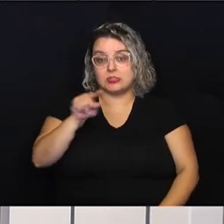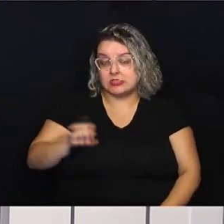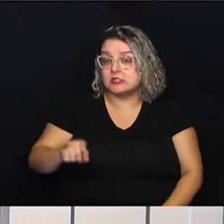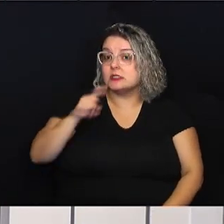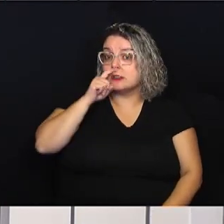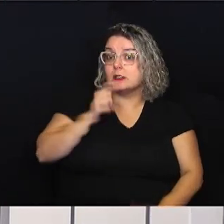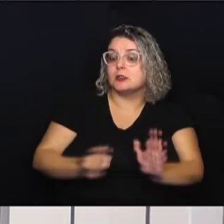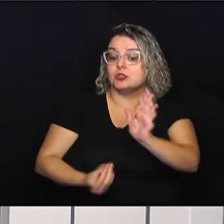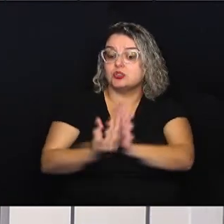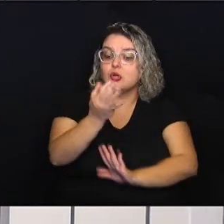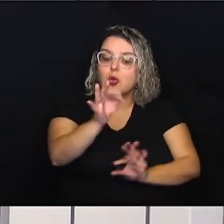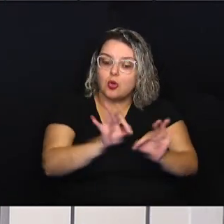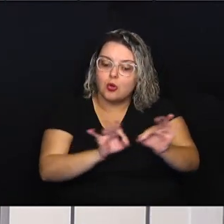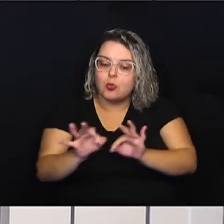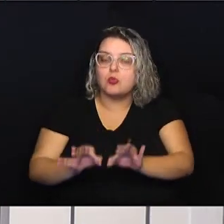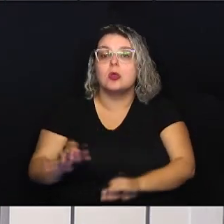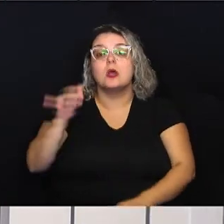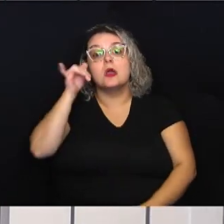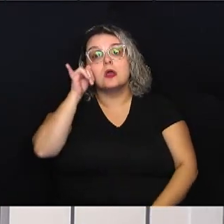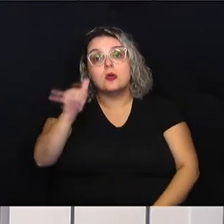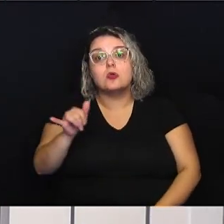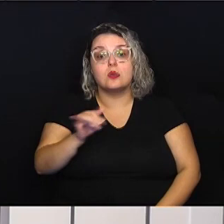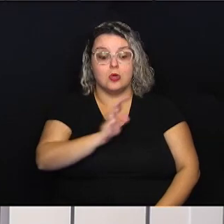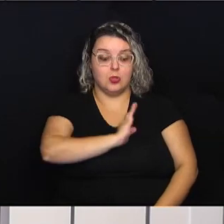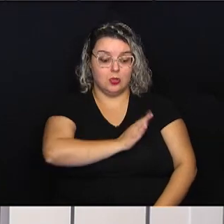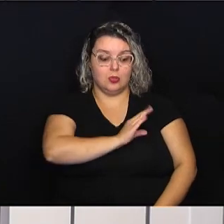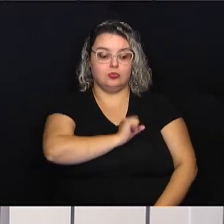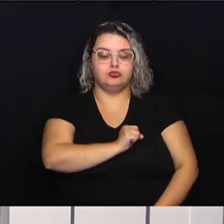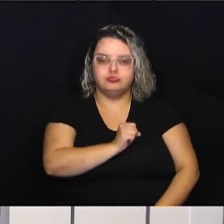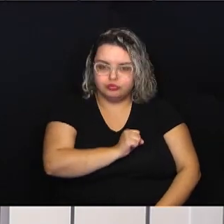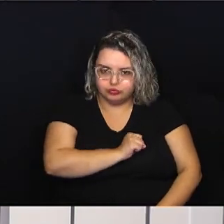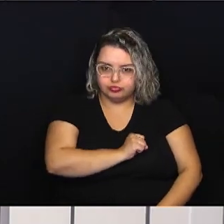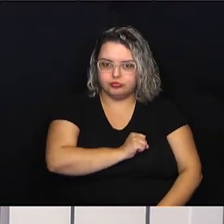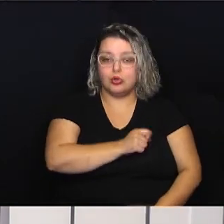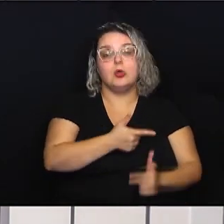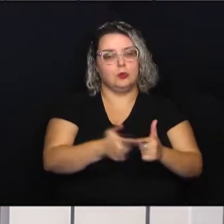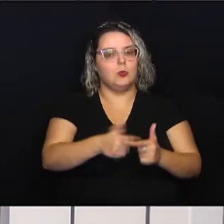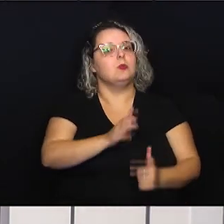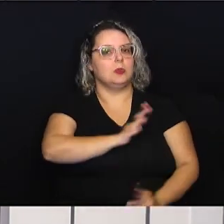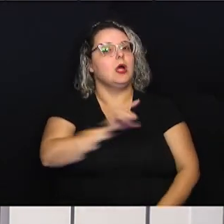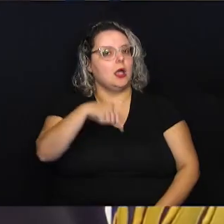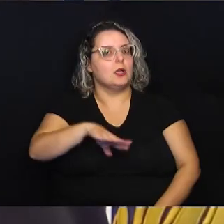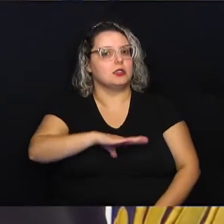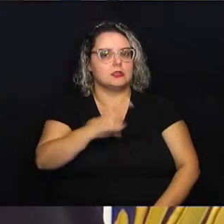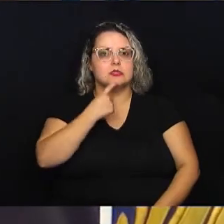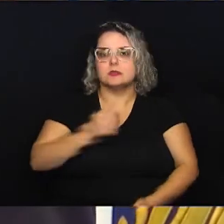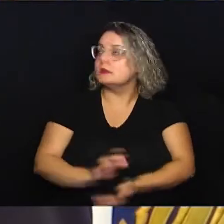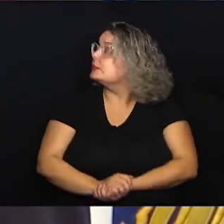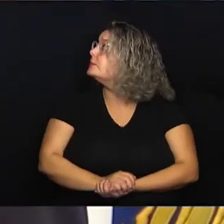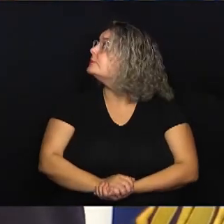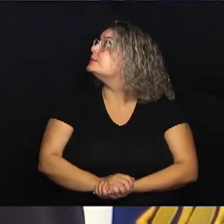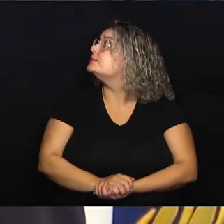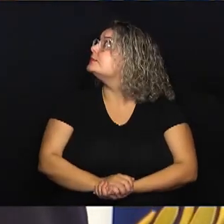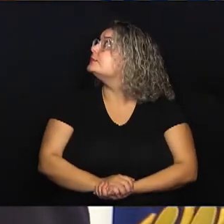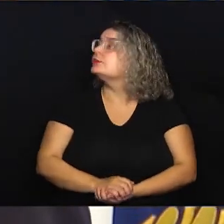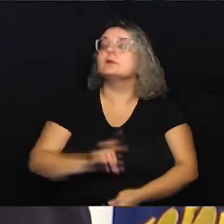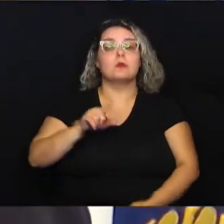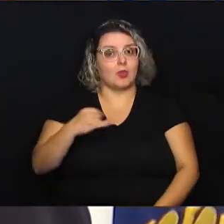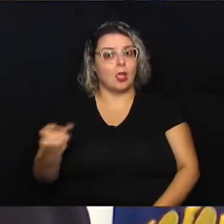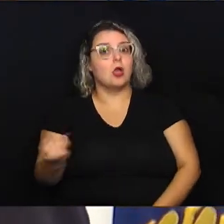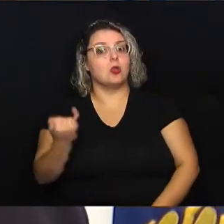cria o Programa de Prevenção a Infartos e Problemas Cardíacos aqui em Campinas. Isso é